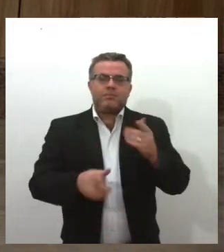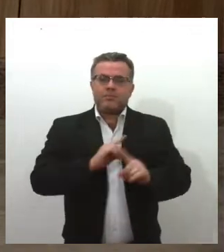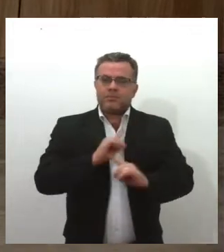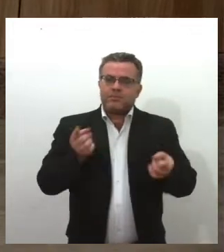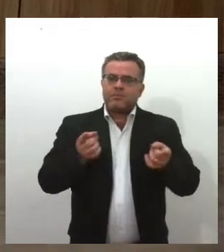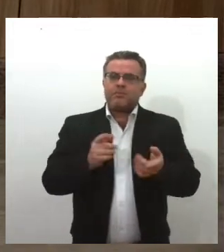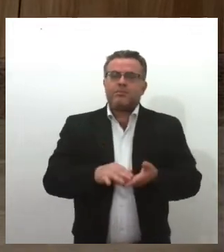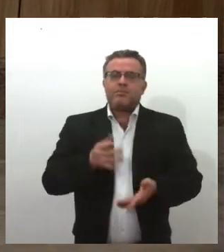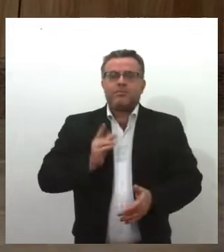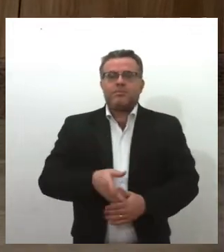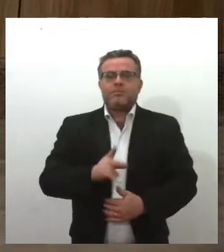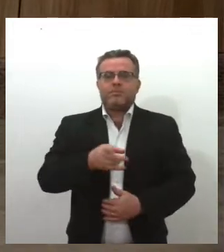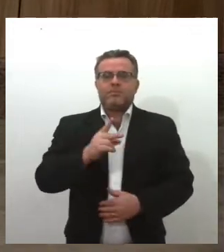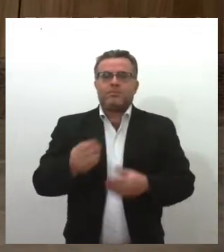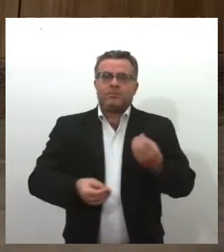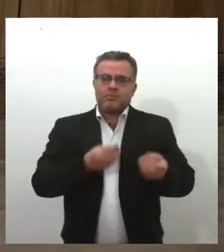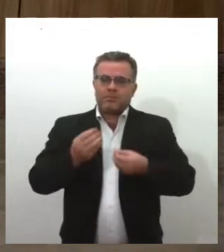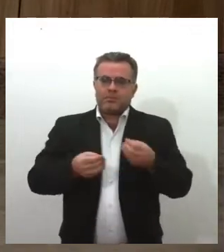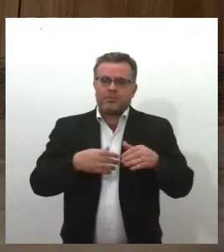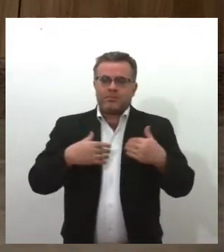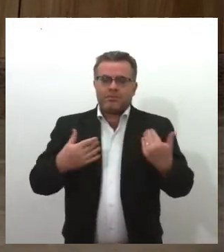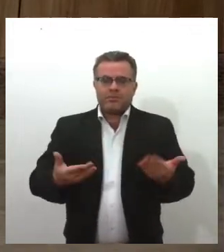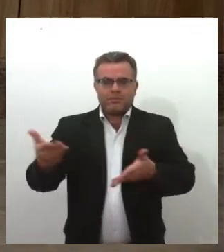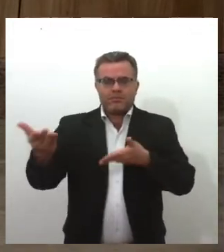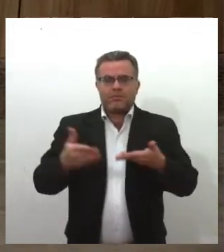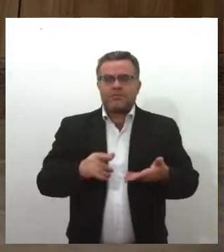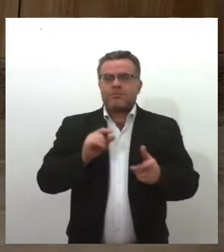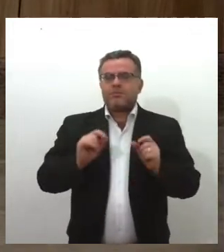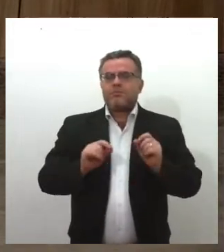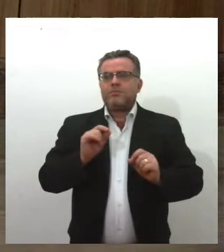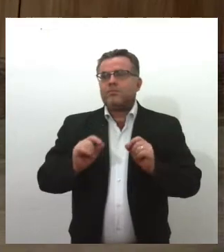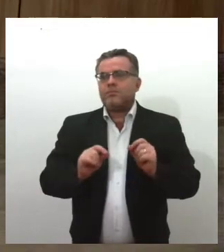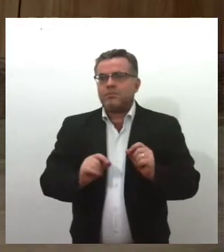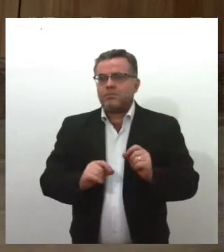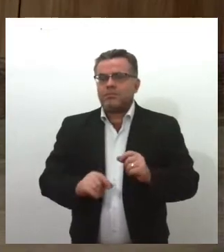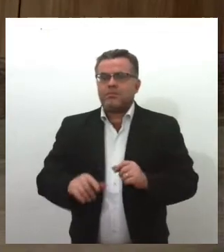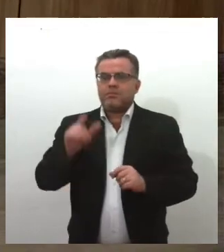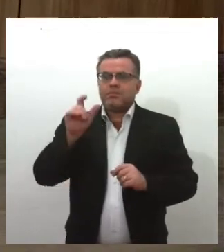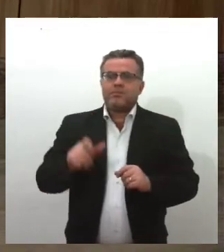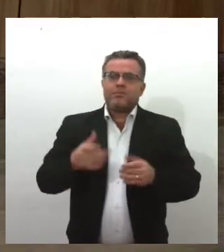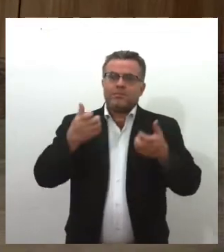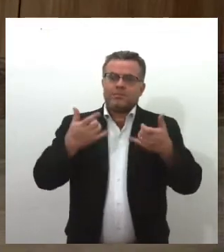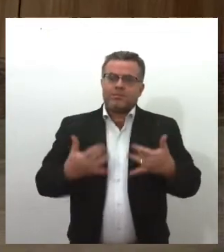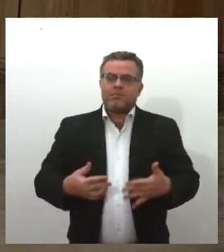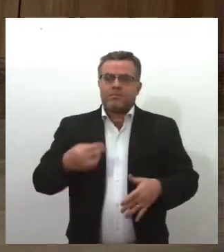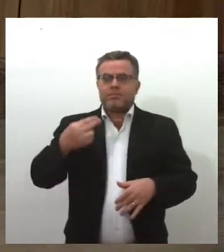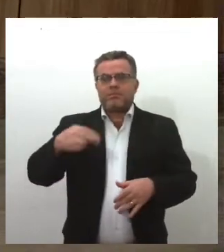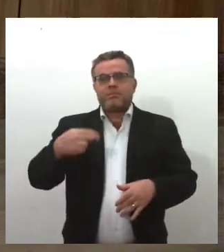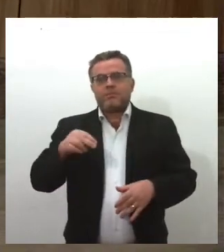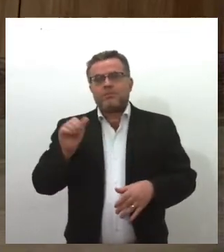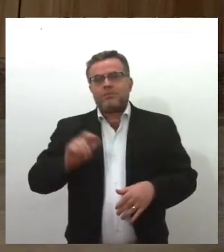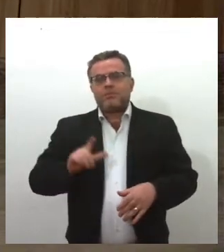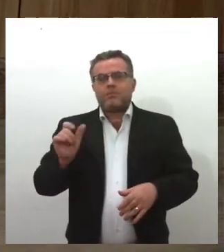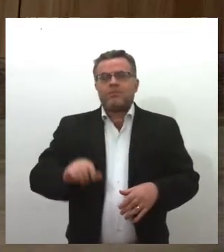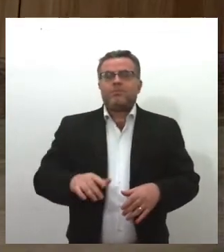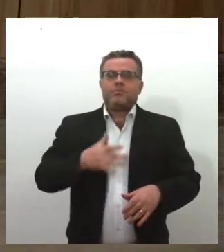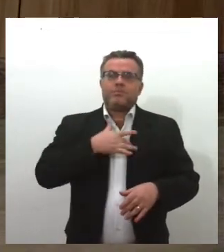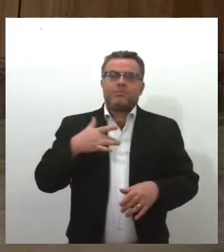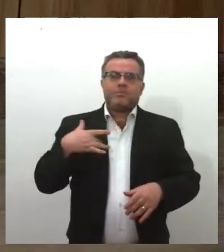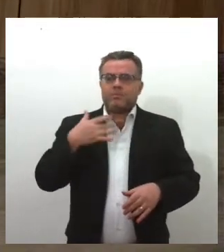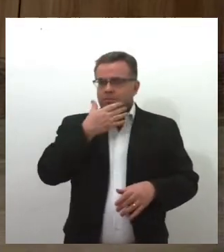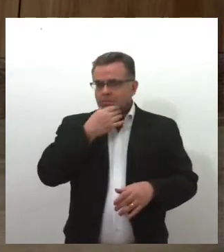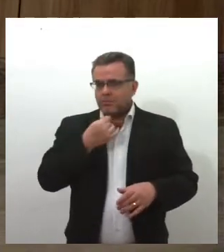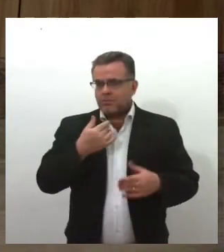Vamos continuar, né, agora? Vamos continuar. A gente recebe agora no segundo bloco do programa, falando sobre Novembro Azul, sobre saúde do homem. A gente recebe